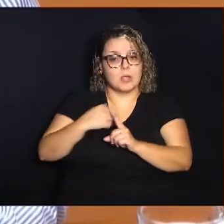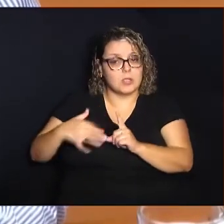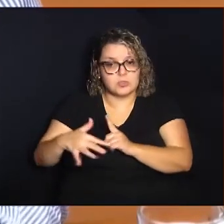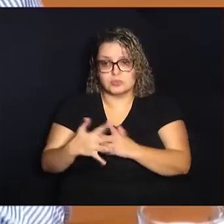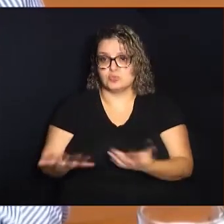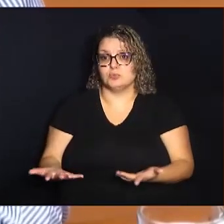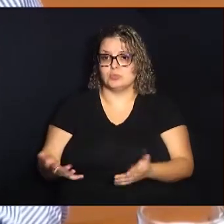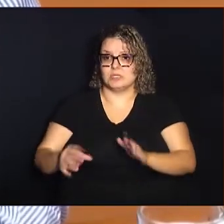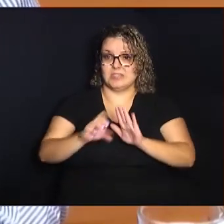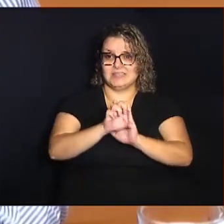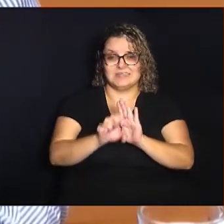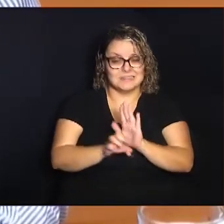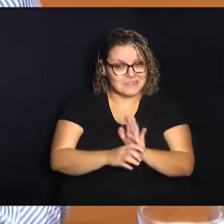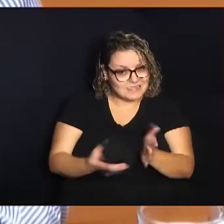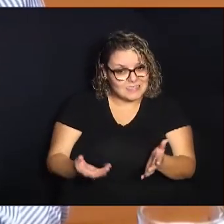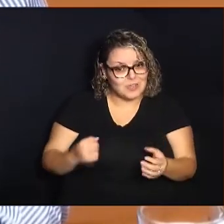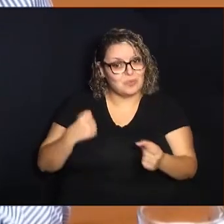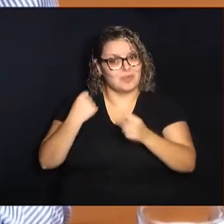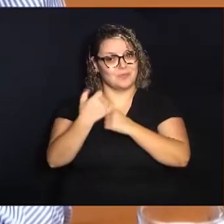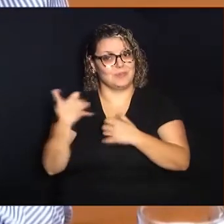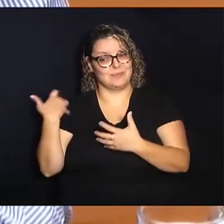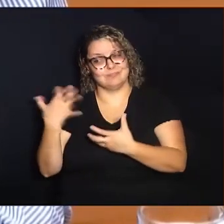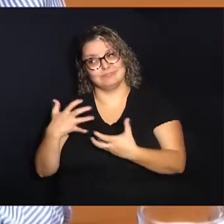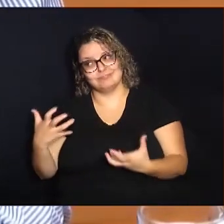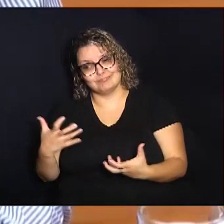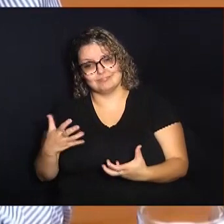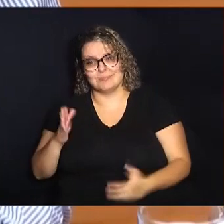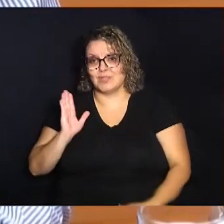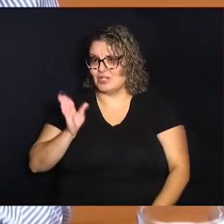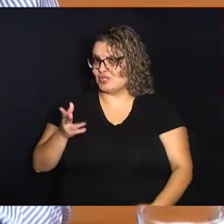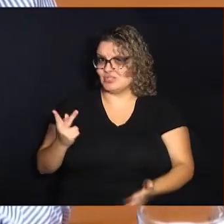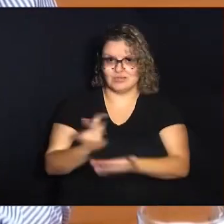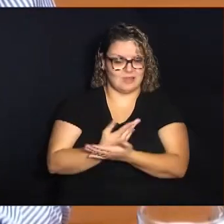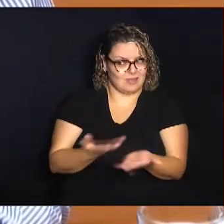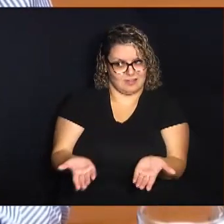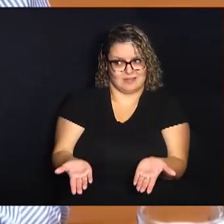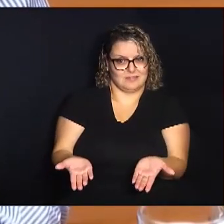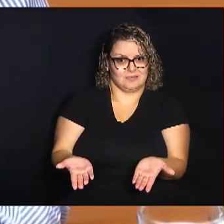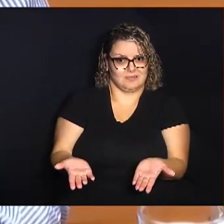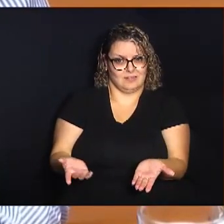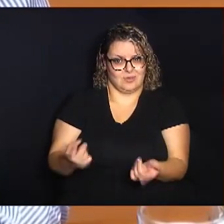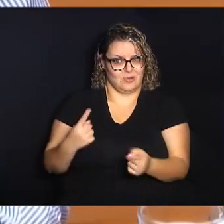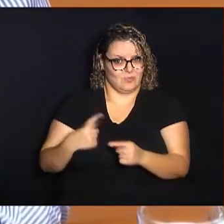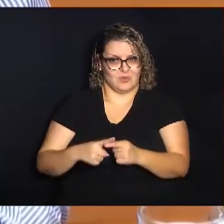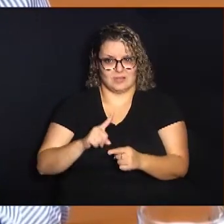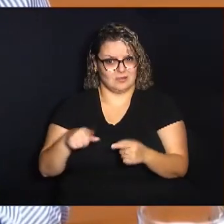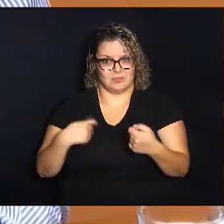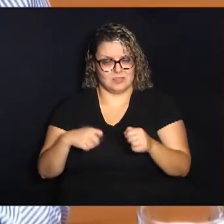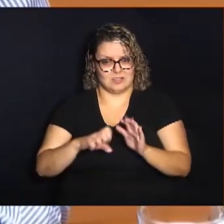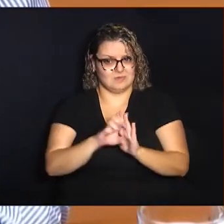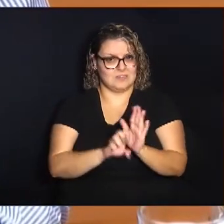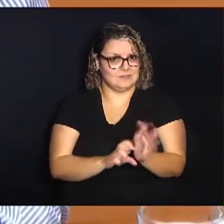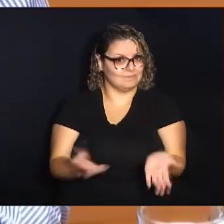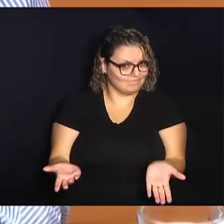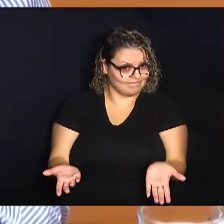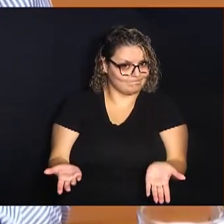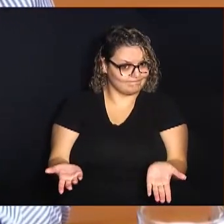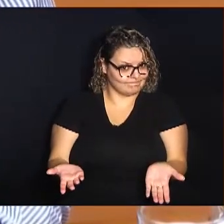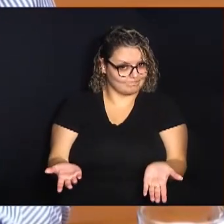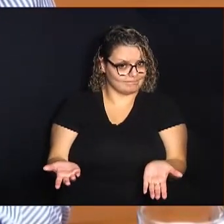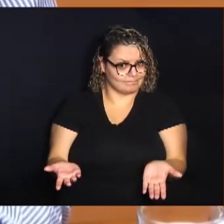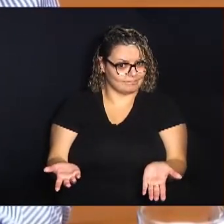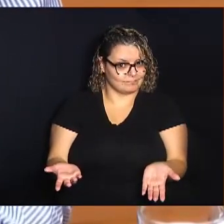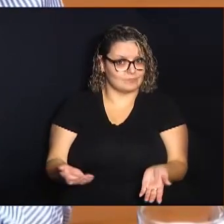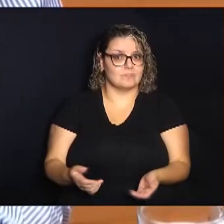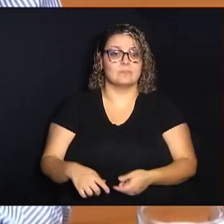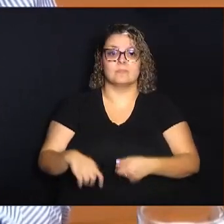um estatuto para proteger o idoso, ela já está falha nisso, porque não precisaria de estatuto, não há necessidade. Teria